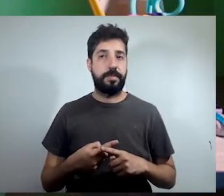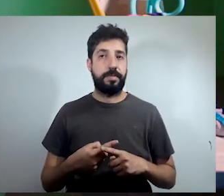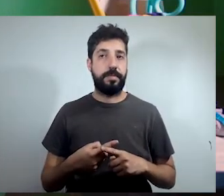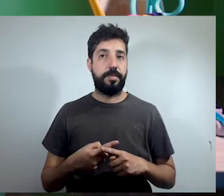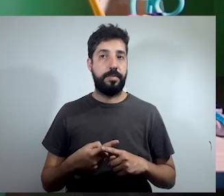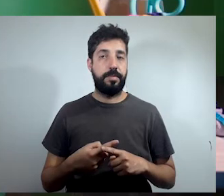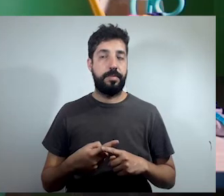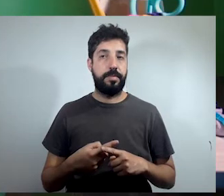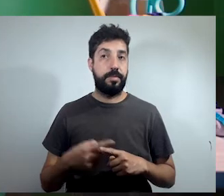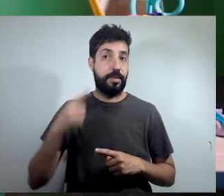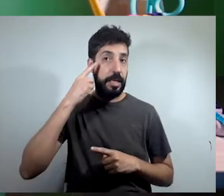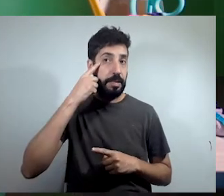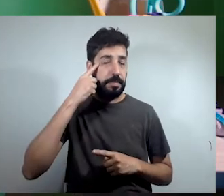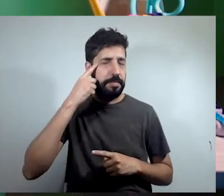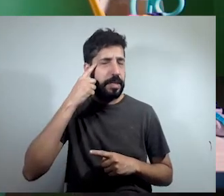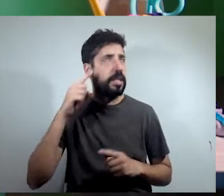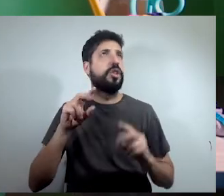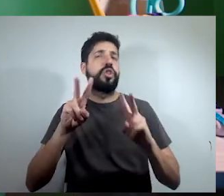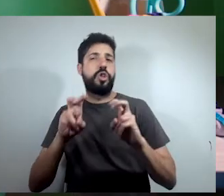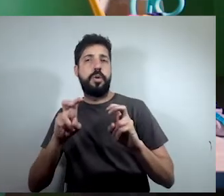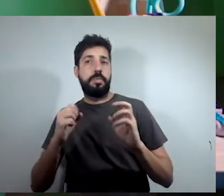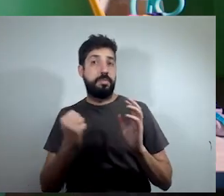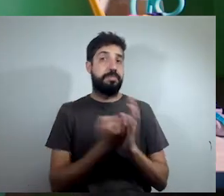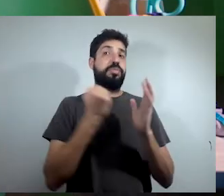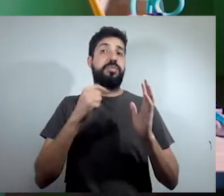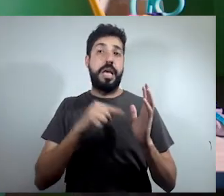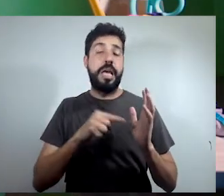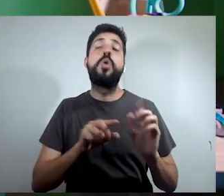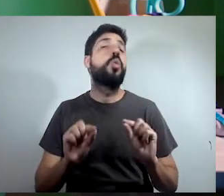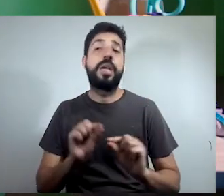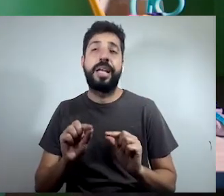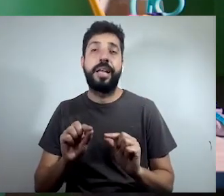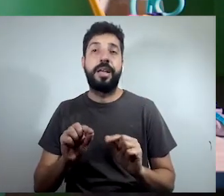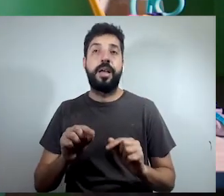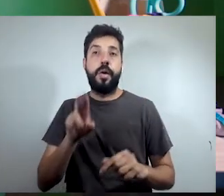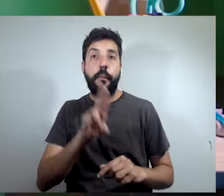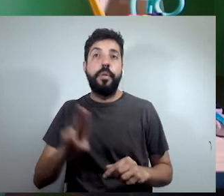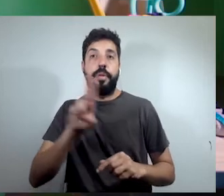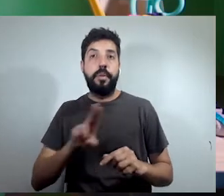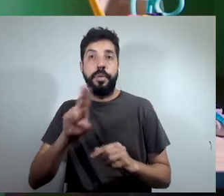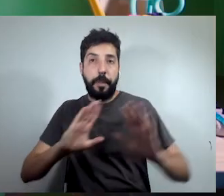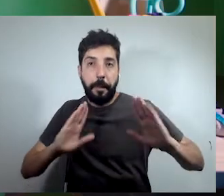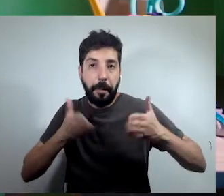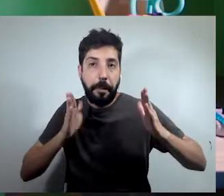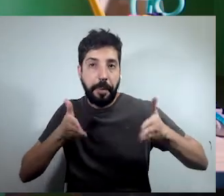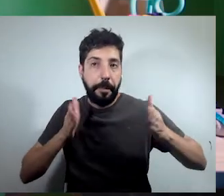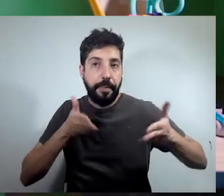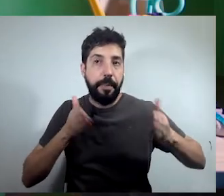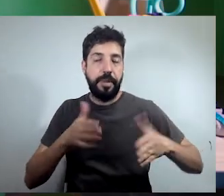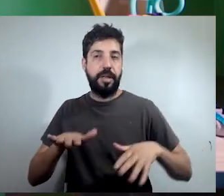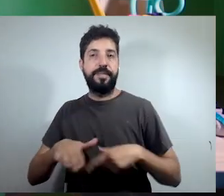essa ideia do impacto, ele vem de um excesso do uso da tecnologia que hoje as